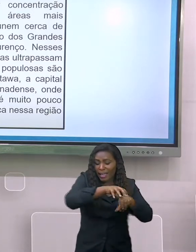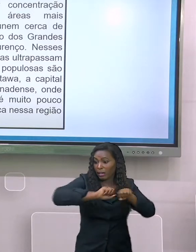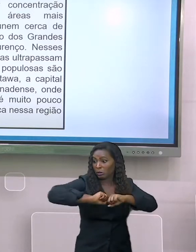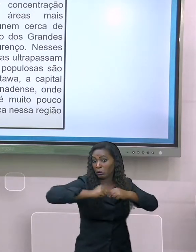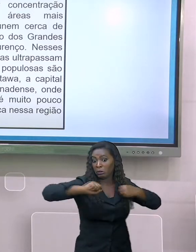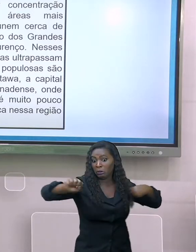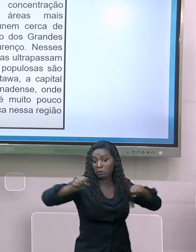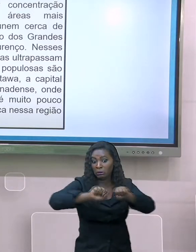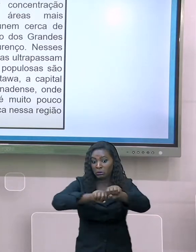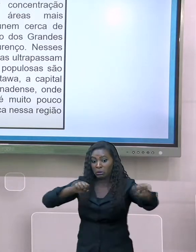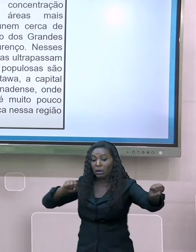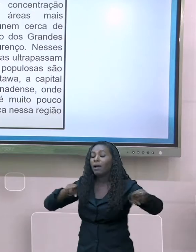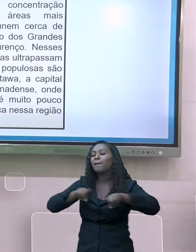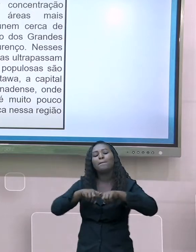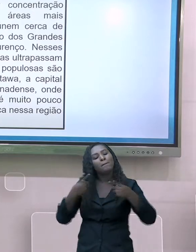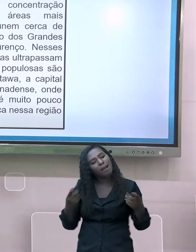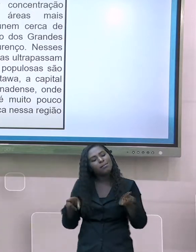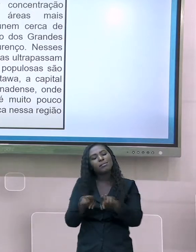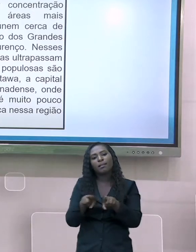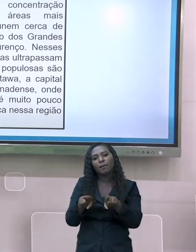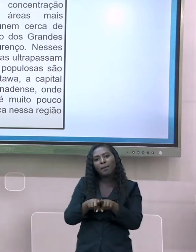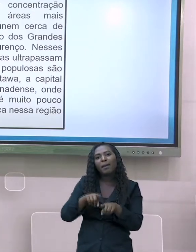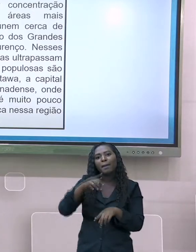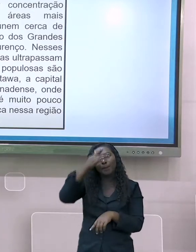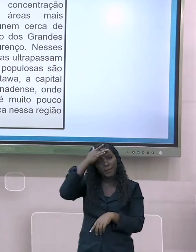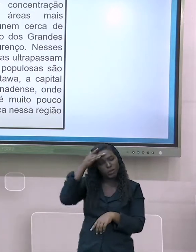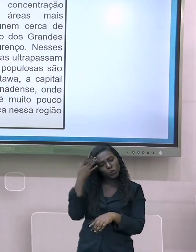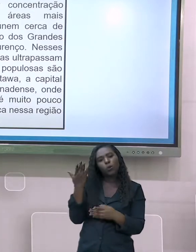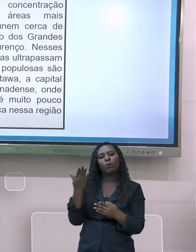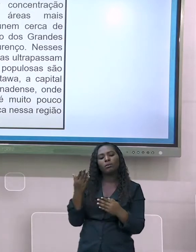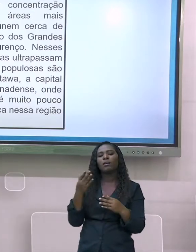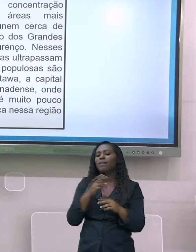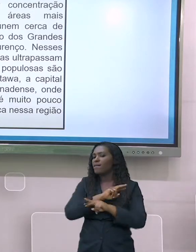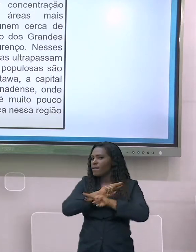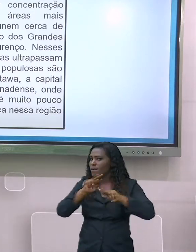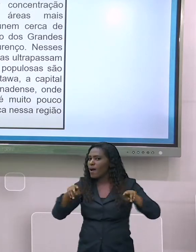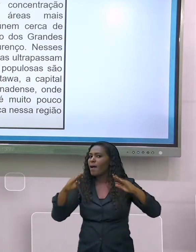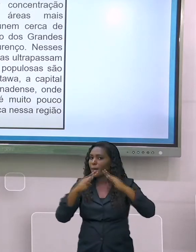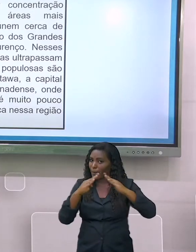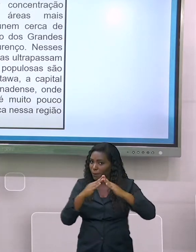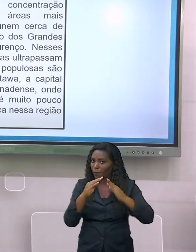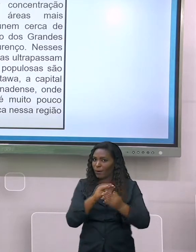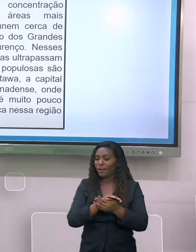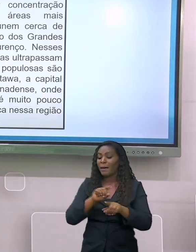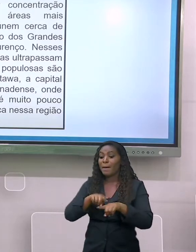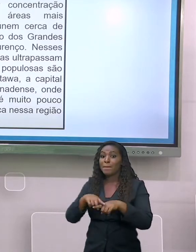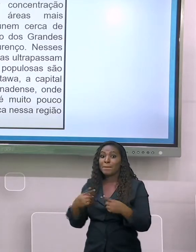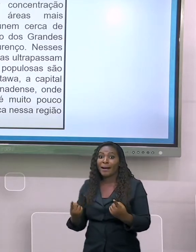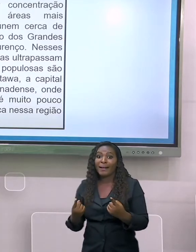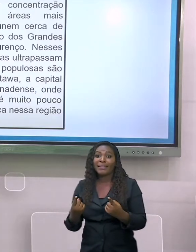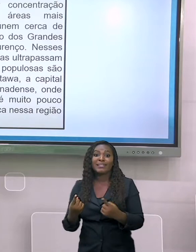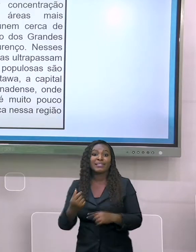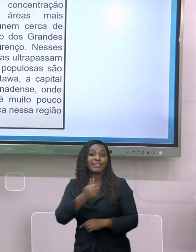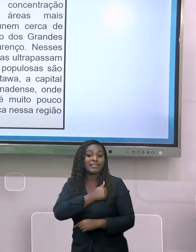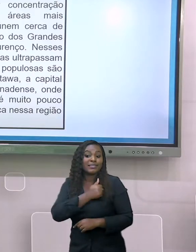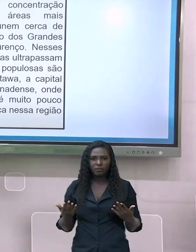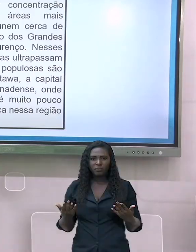Canadá, o país é maior ainda e a população é bem